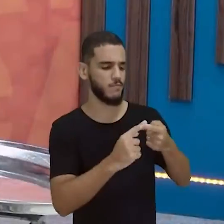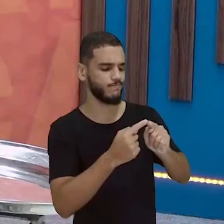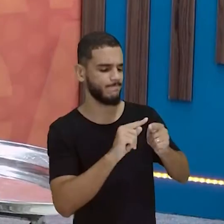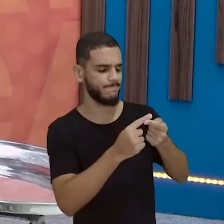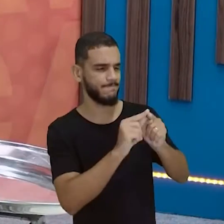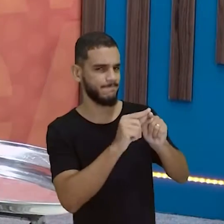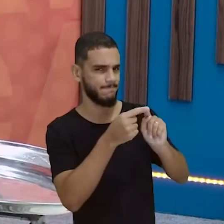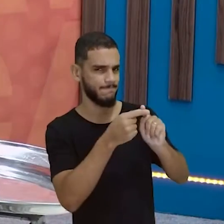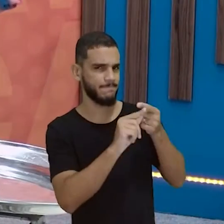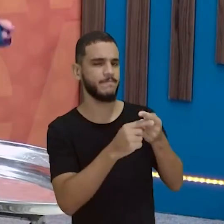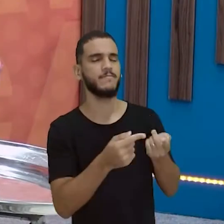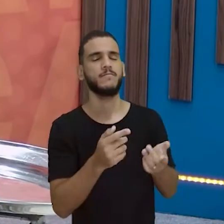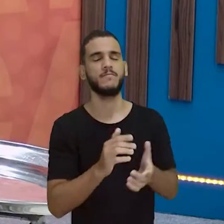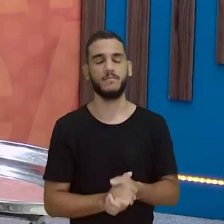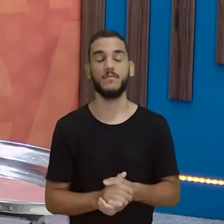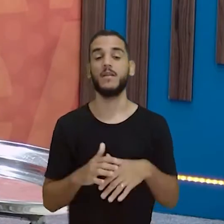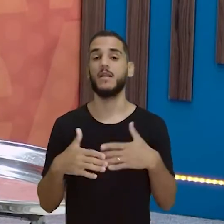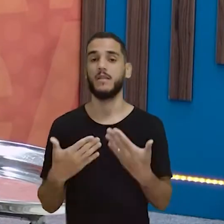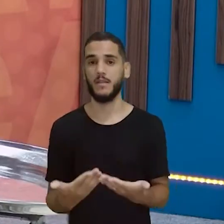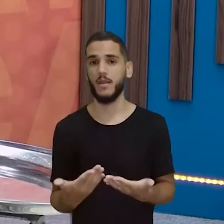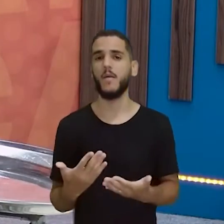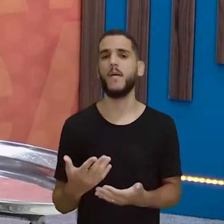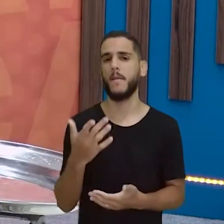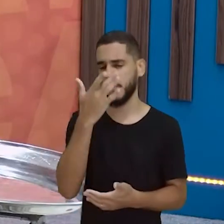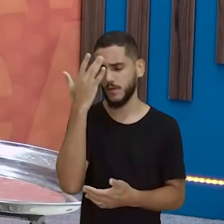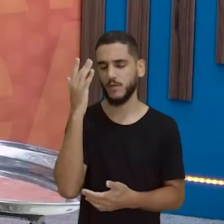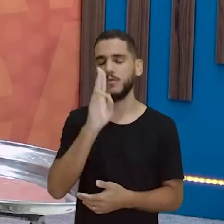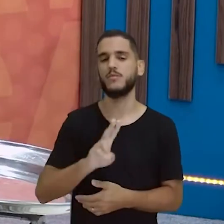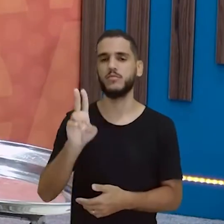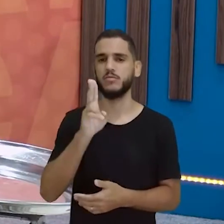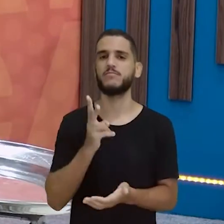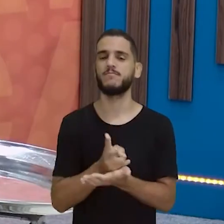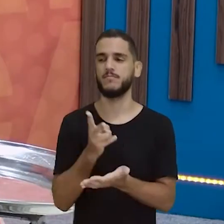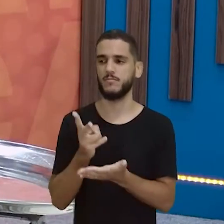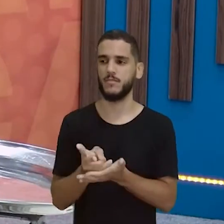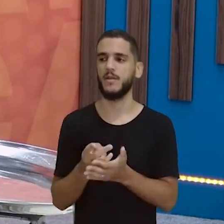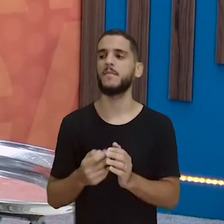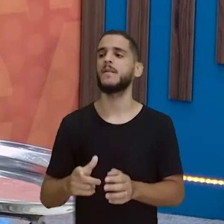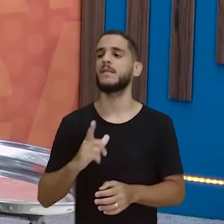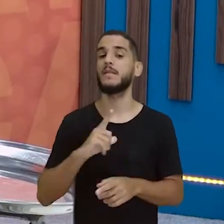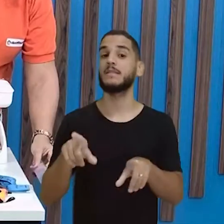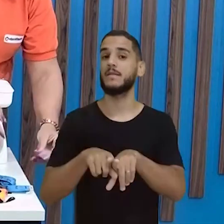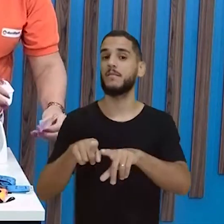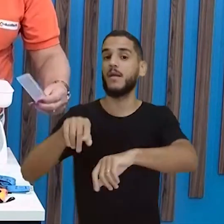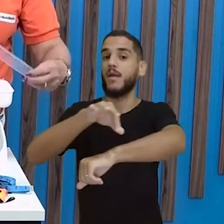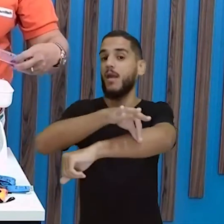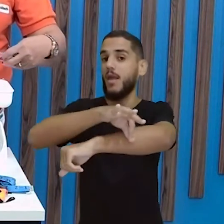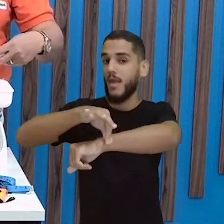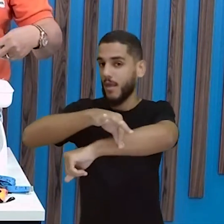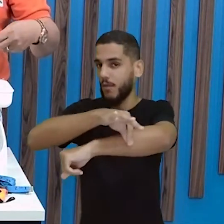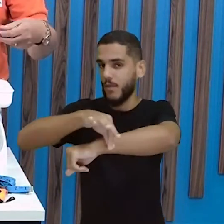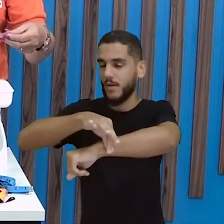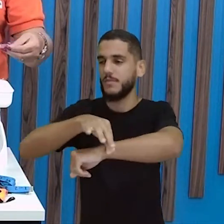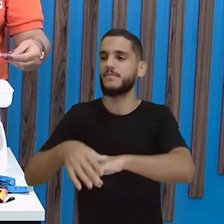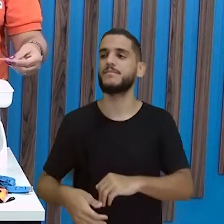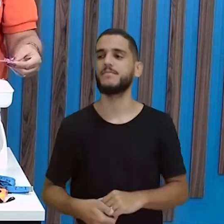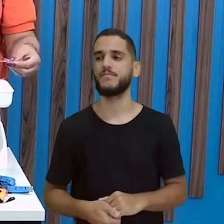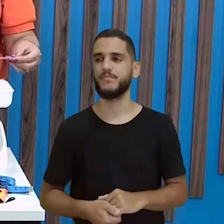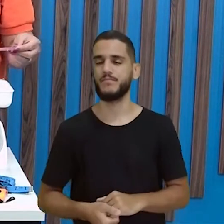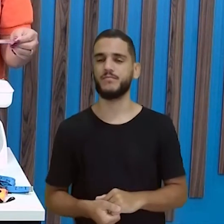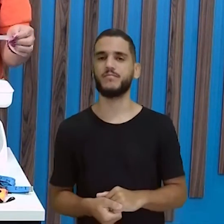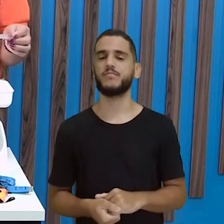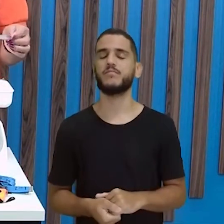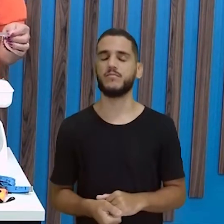né? Geralmente são elas que utilizam. Aí eu tenho a régua,